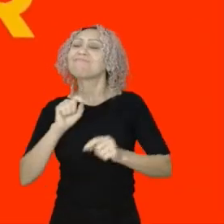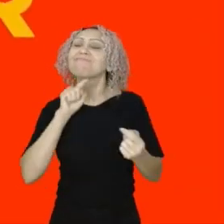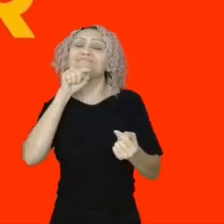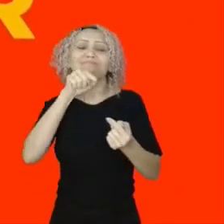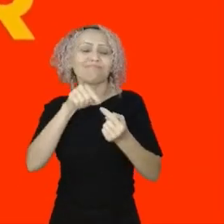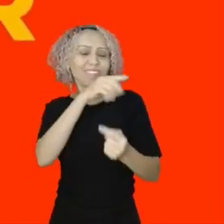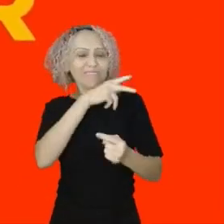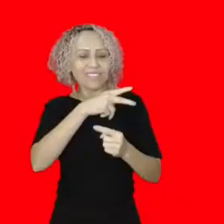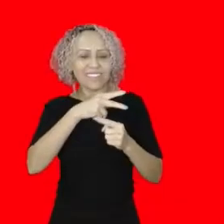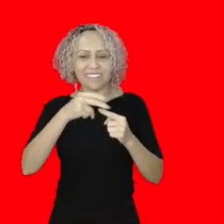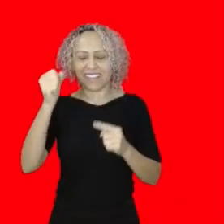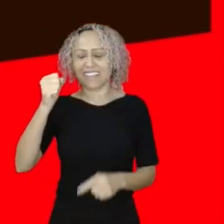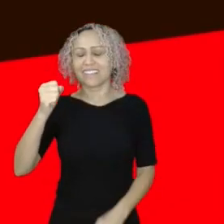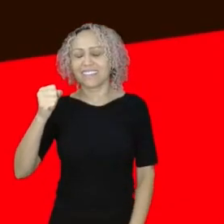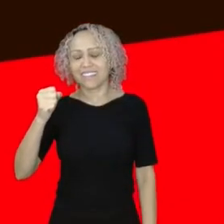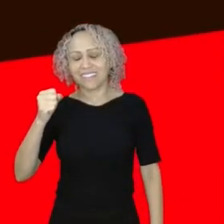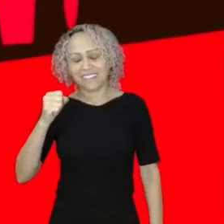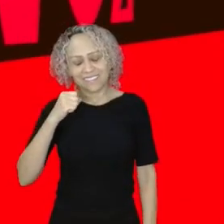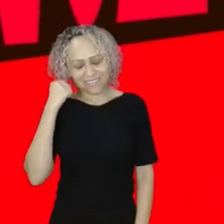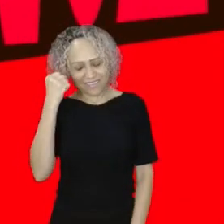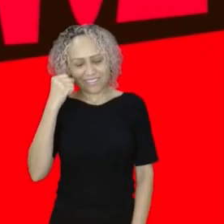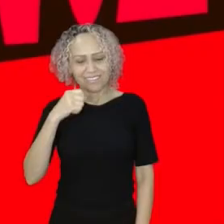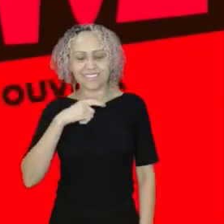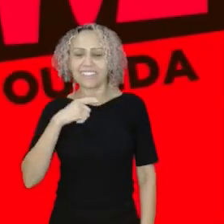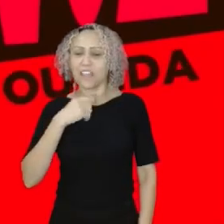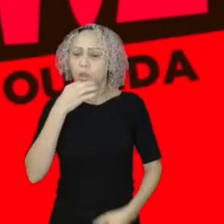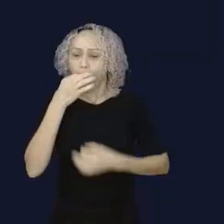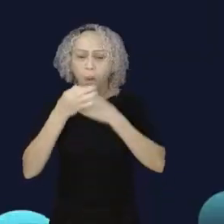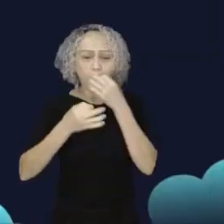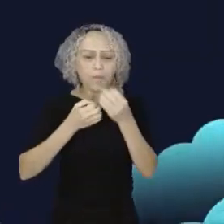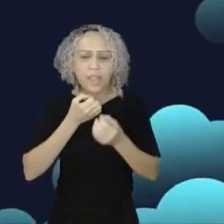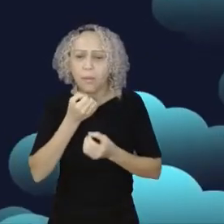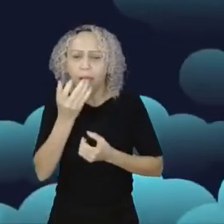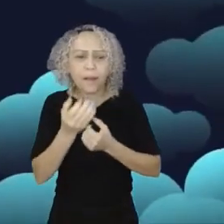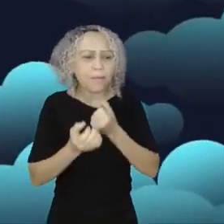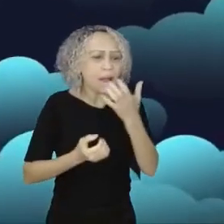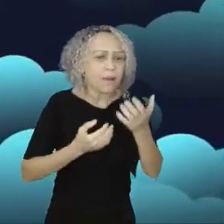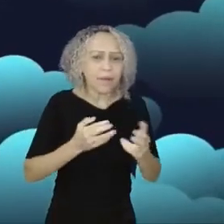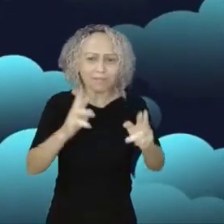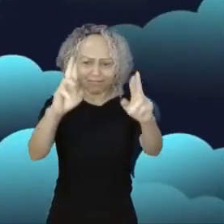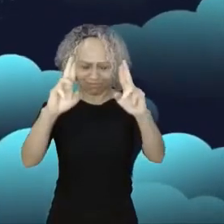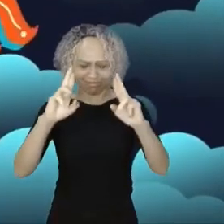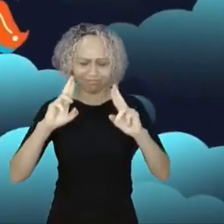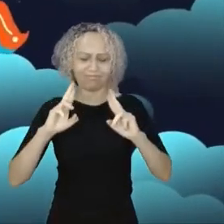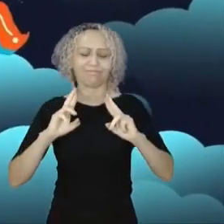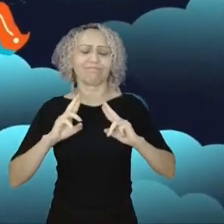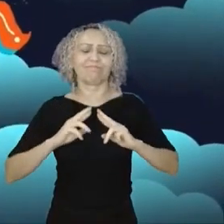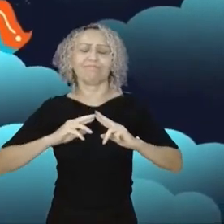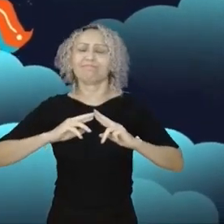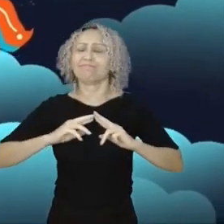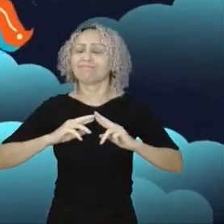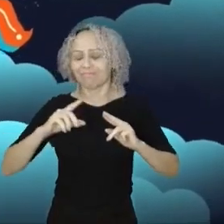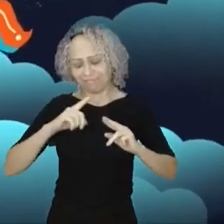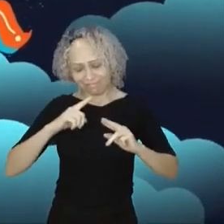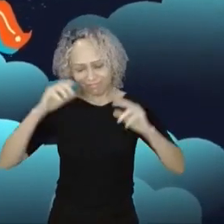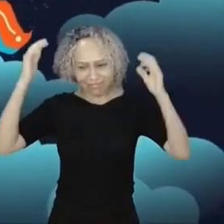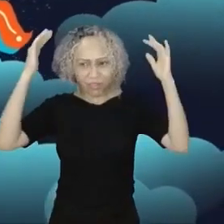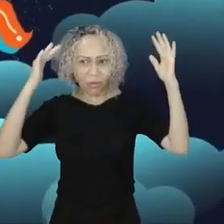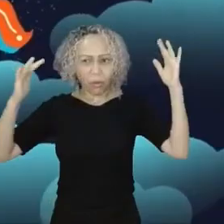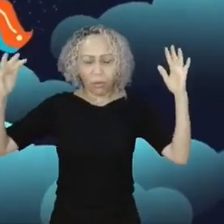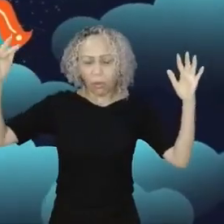batalhando pra vencer. Tenho voz pra ser ouvida, tenho sonhos pra